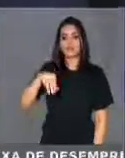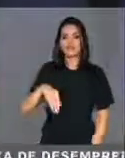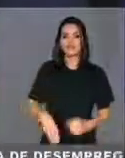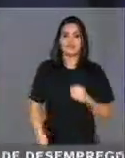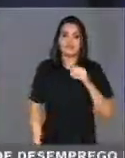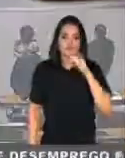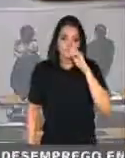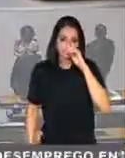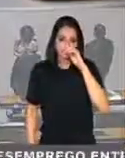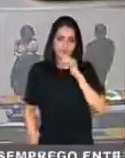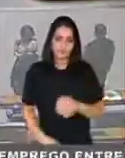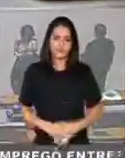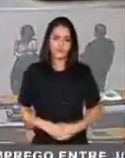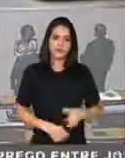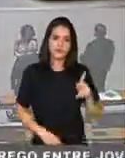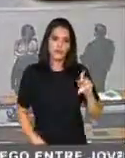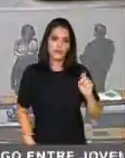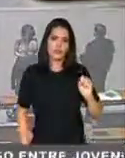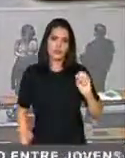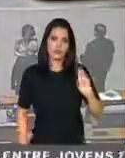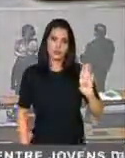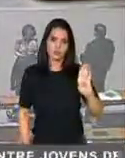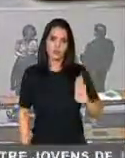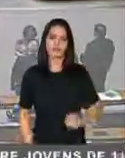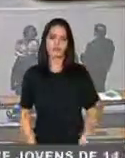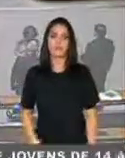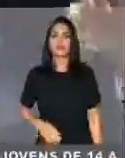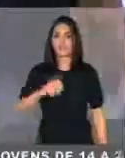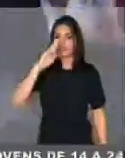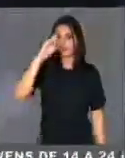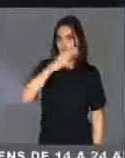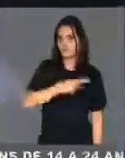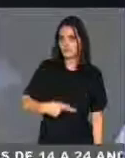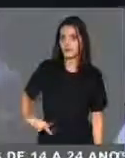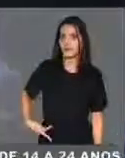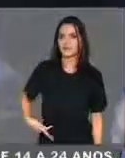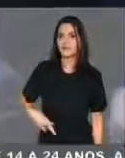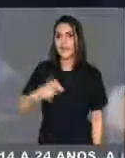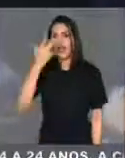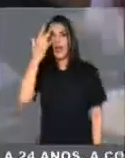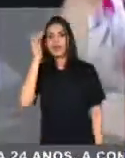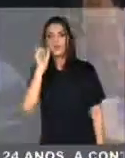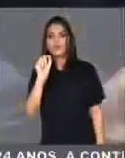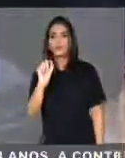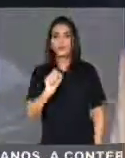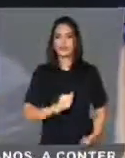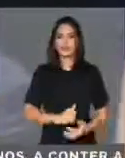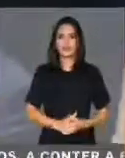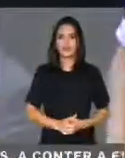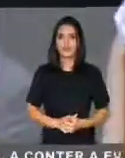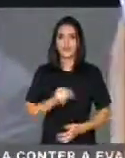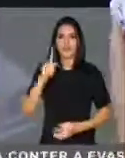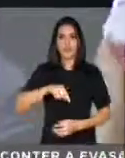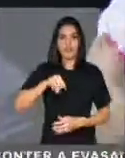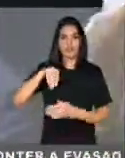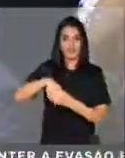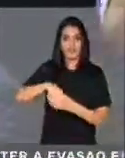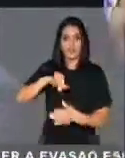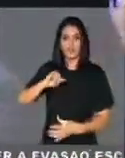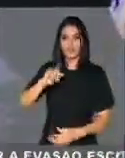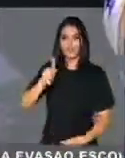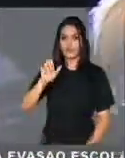sim, tá bom. Como voto PSB? Presidente, nós achamos que esse serviço que é prestado pelo